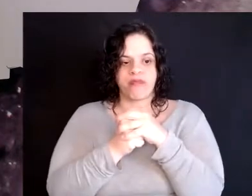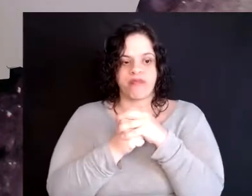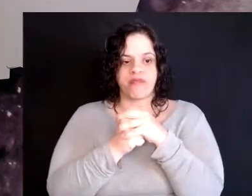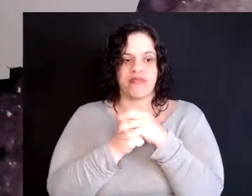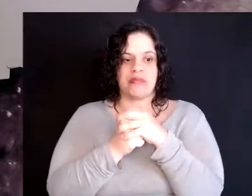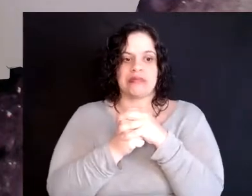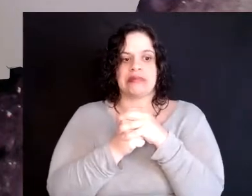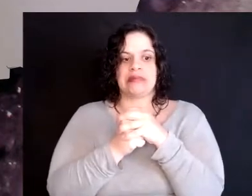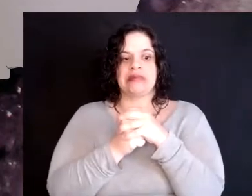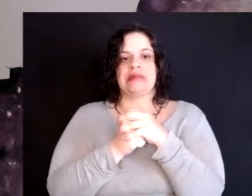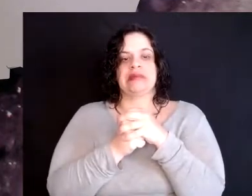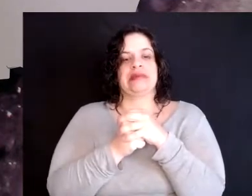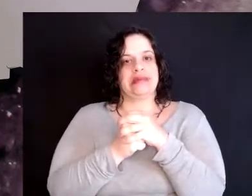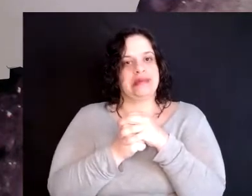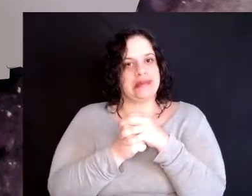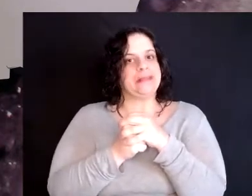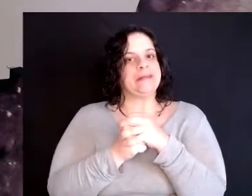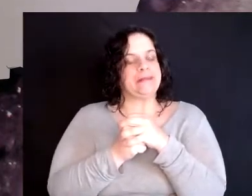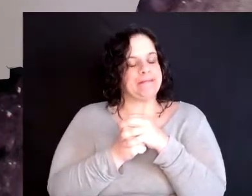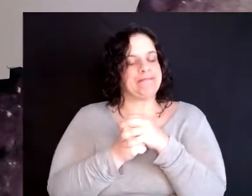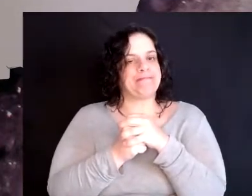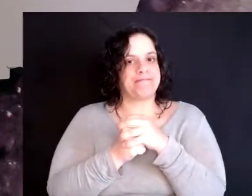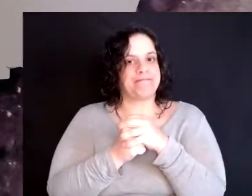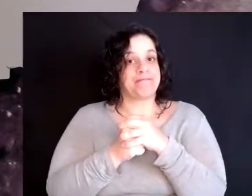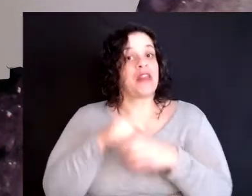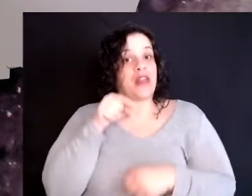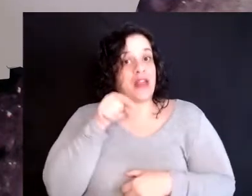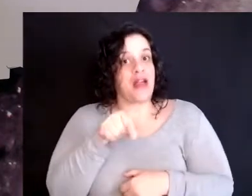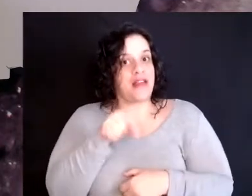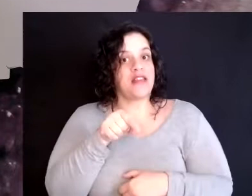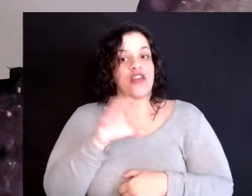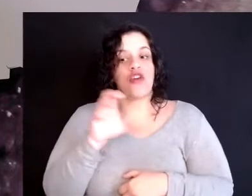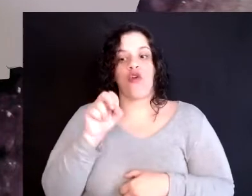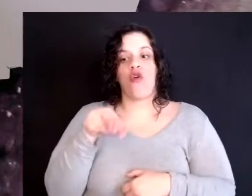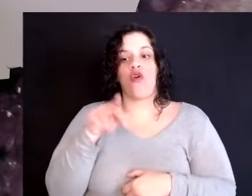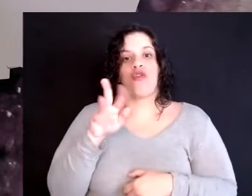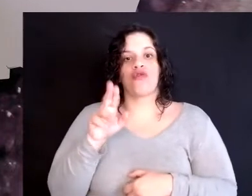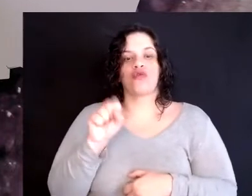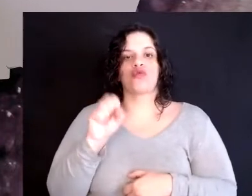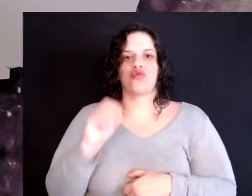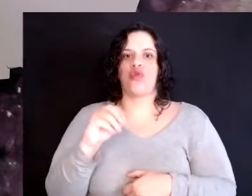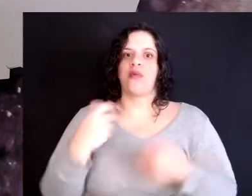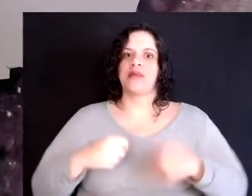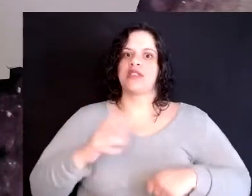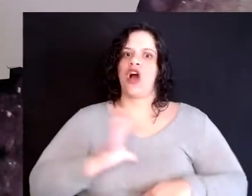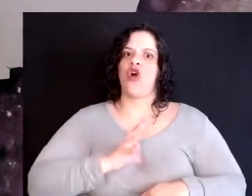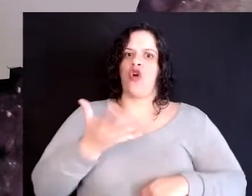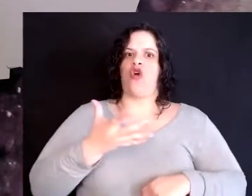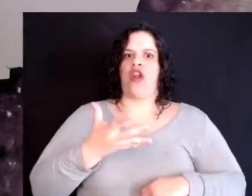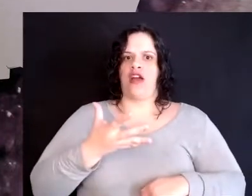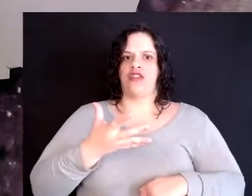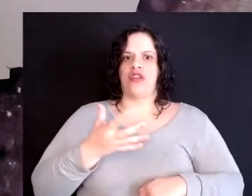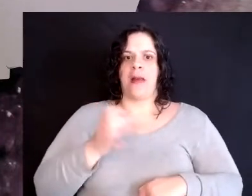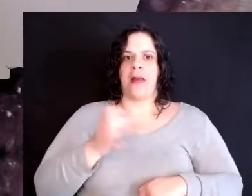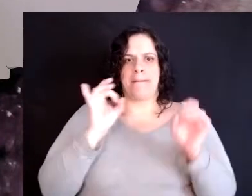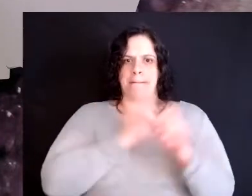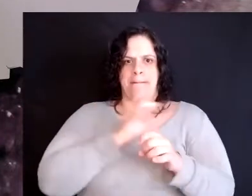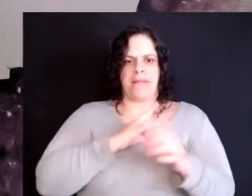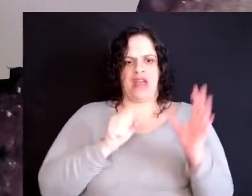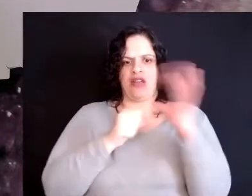Justamente aí que Confuso tem que ganhar a coragem. A coragem para enfrentar o seu medo. E